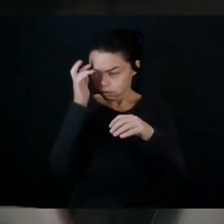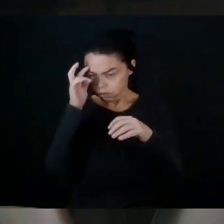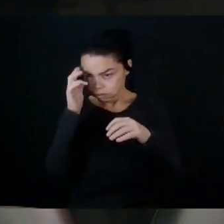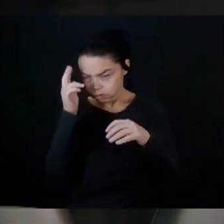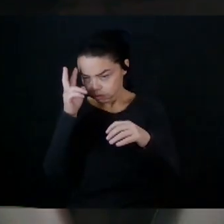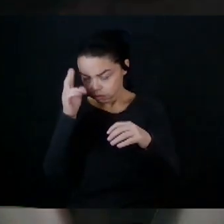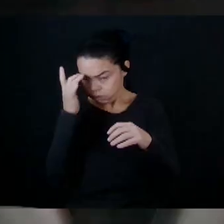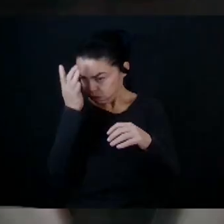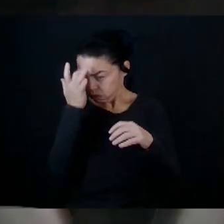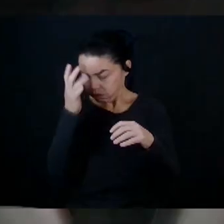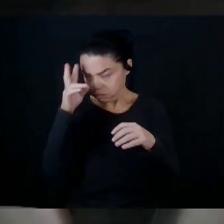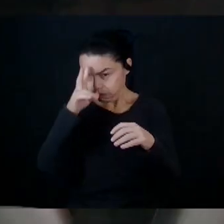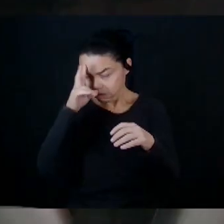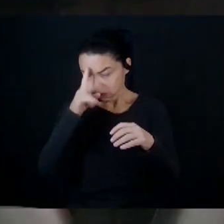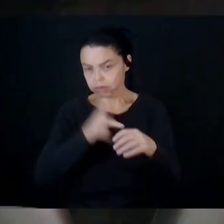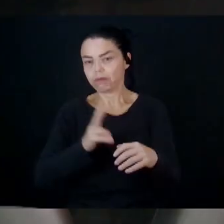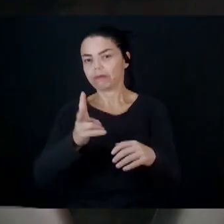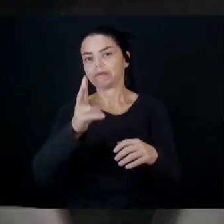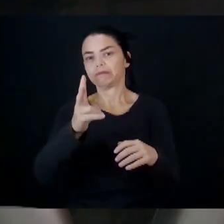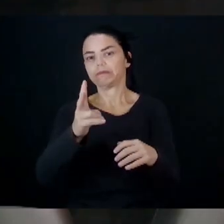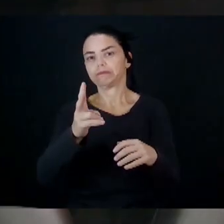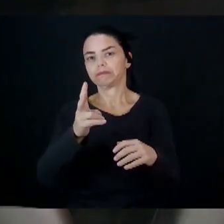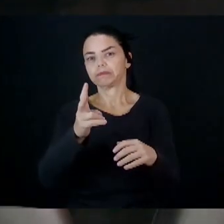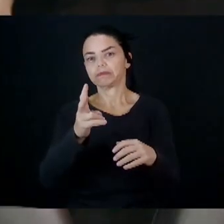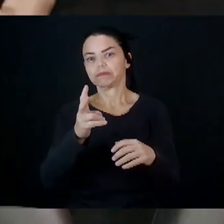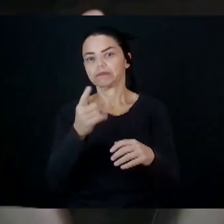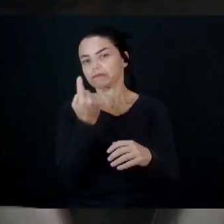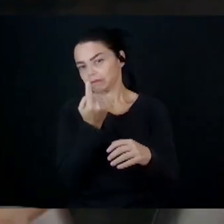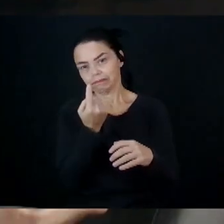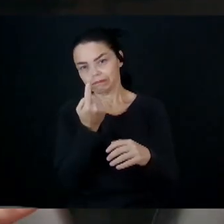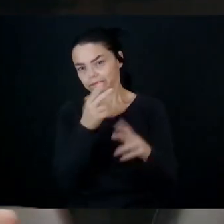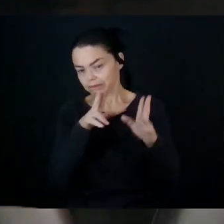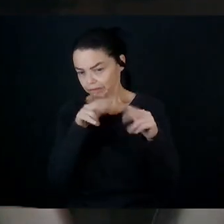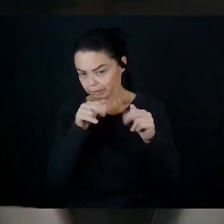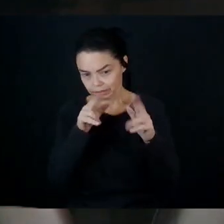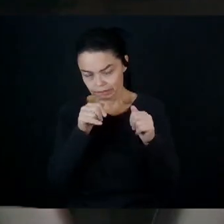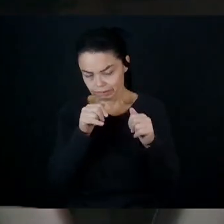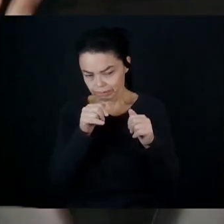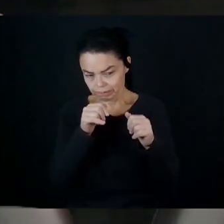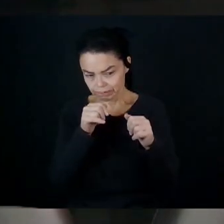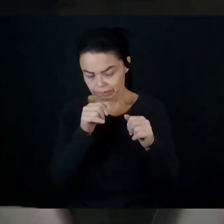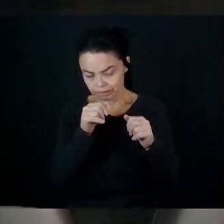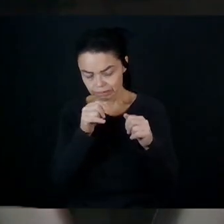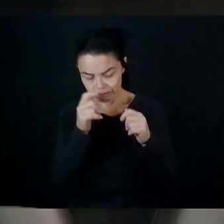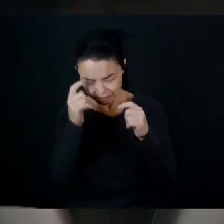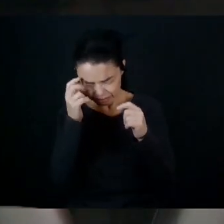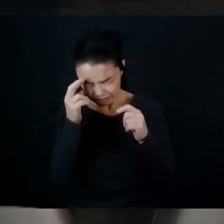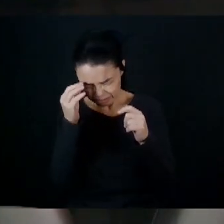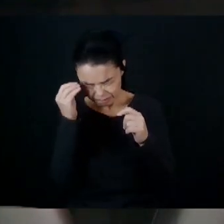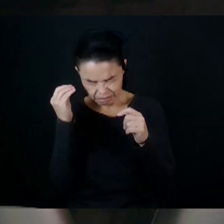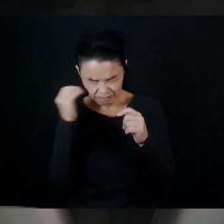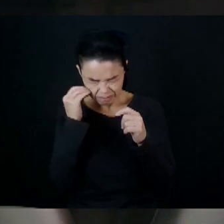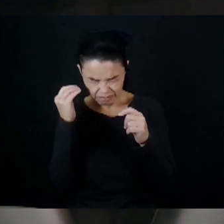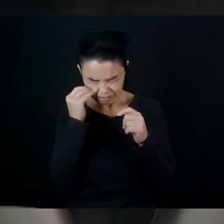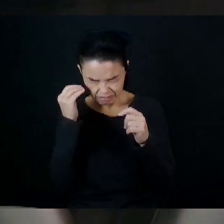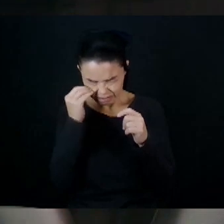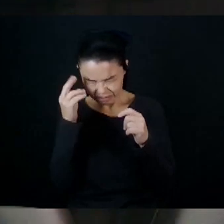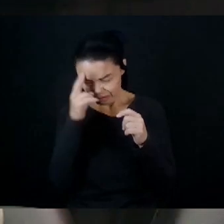você sempre lembra do que uma que você nunca mais parou para tentar lembrar, para